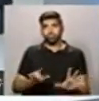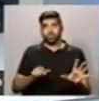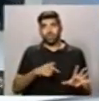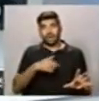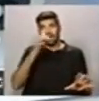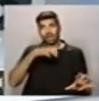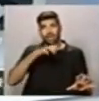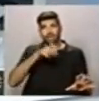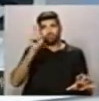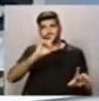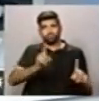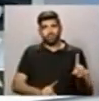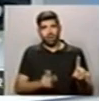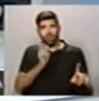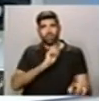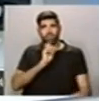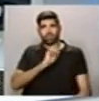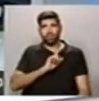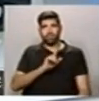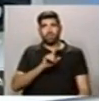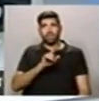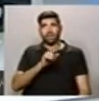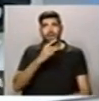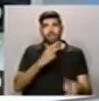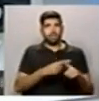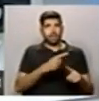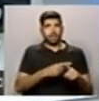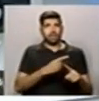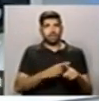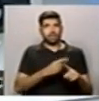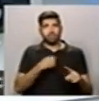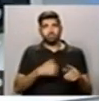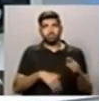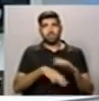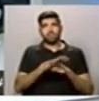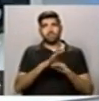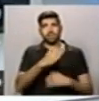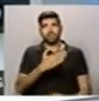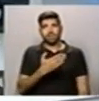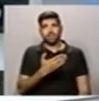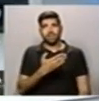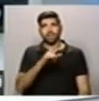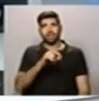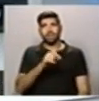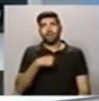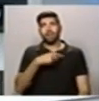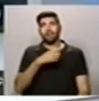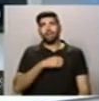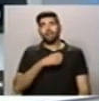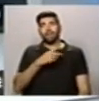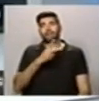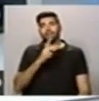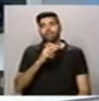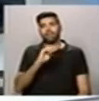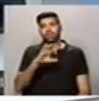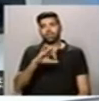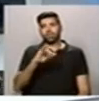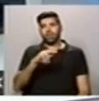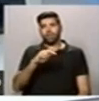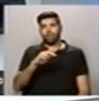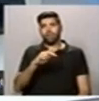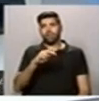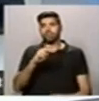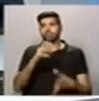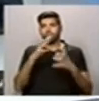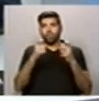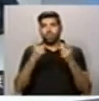ocorrência de aguaceiros e trovoadas para Atenas, com uma máxima de 17 graus, pouca nebulosidade em Varsóvia devido a um anticiclone que influencia